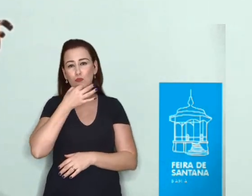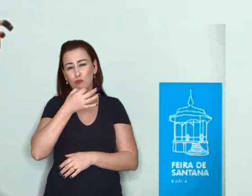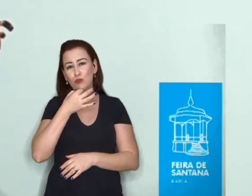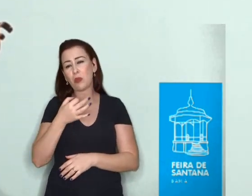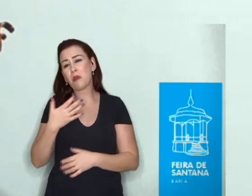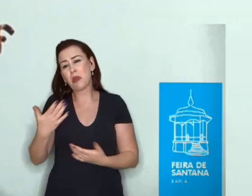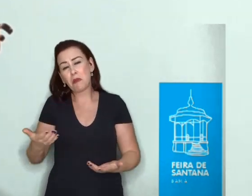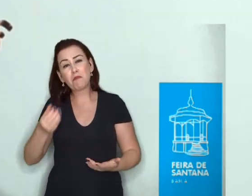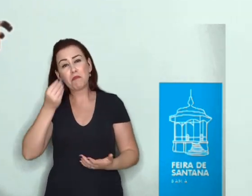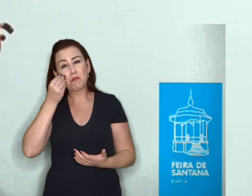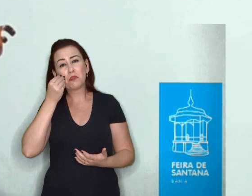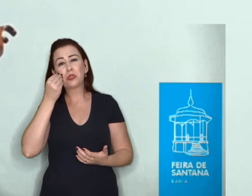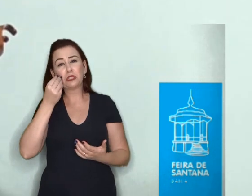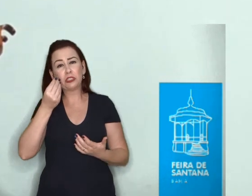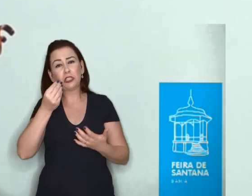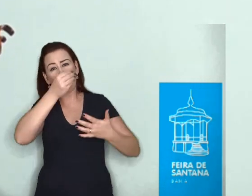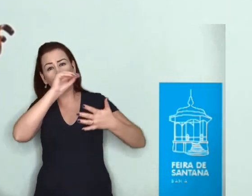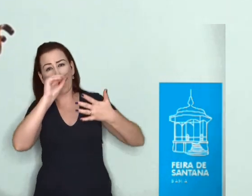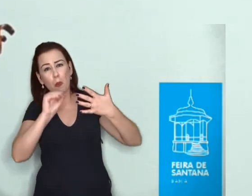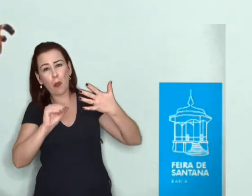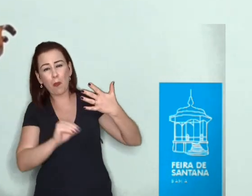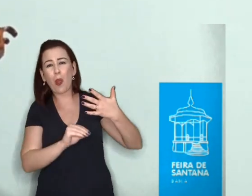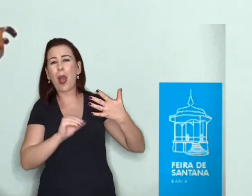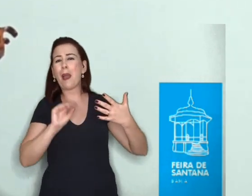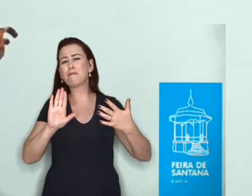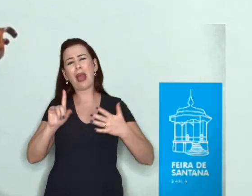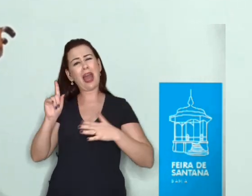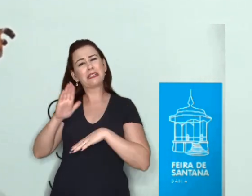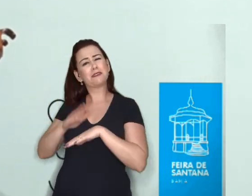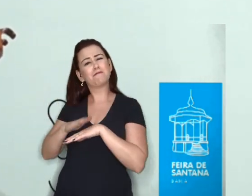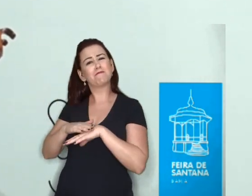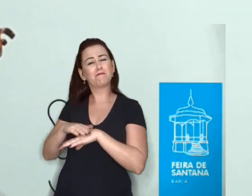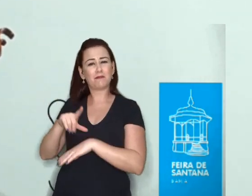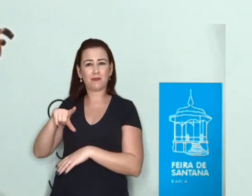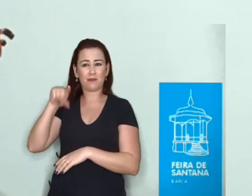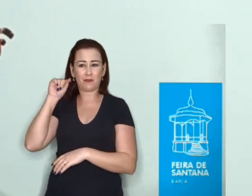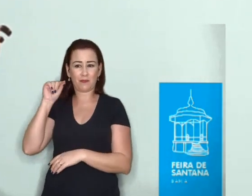para colocar um tom. Eu poderia ter colocado também no rastilho, mas